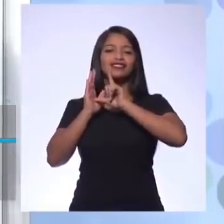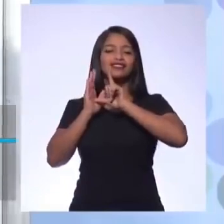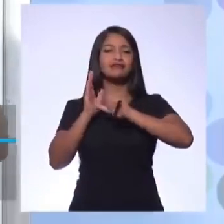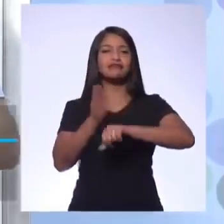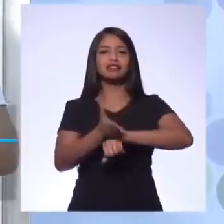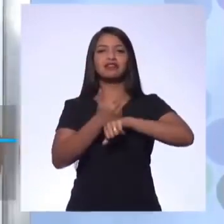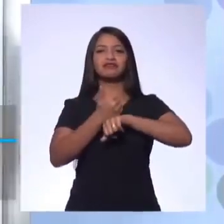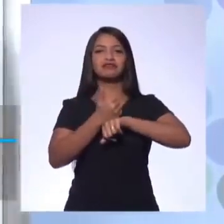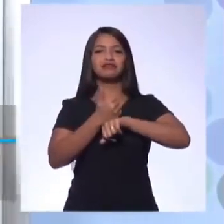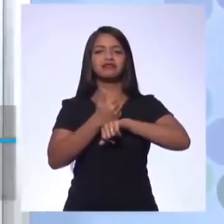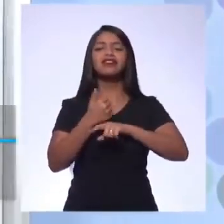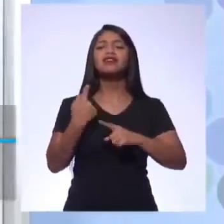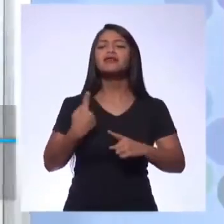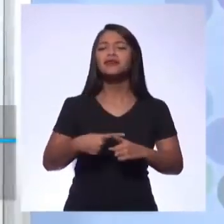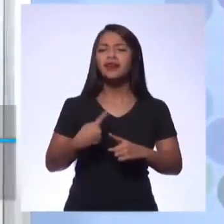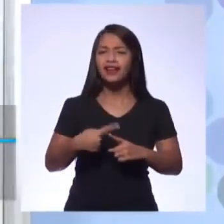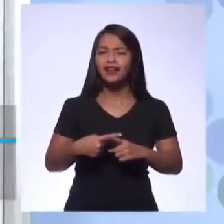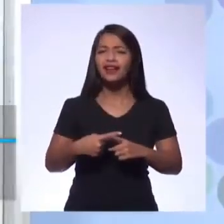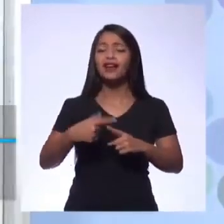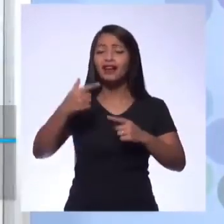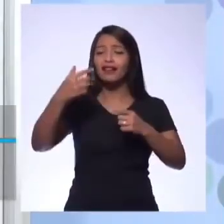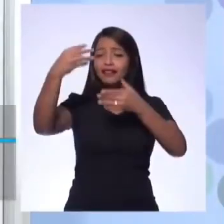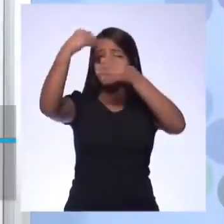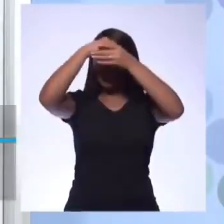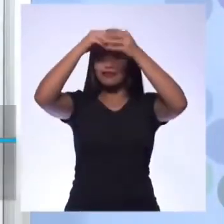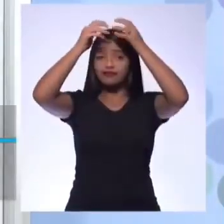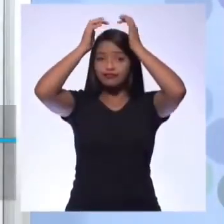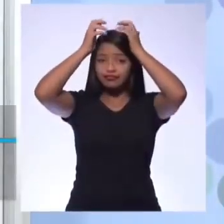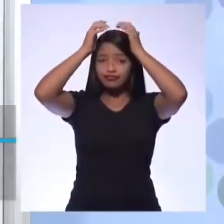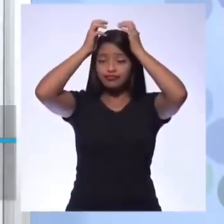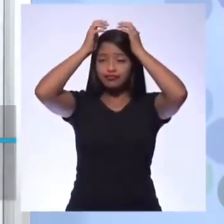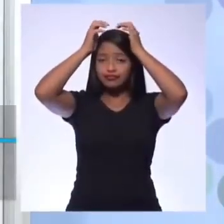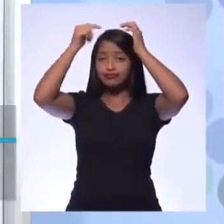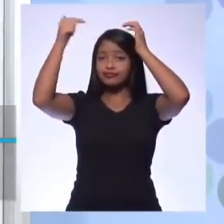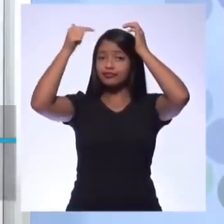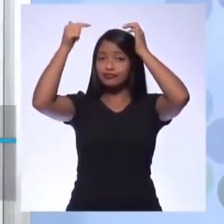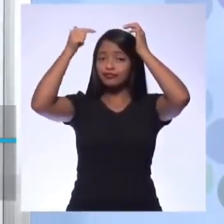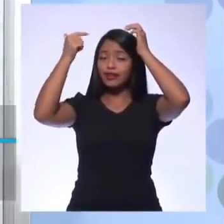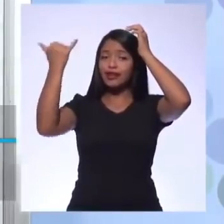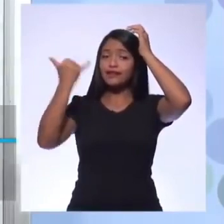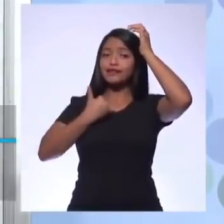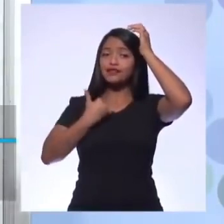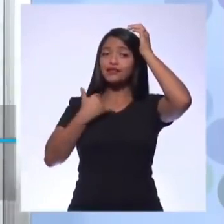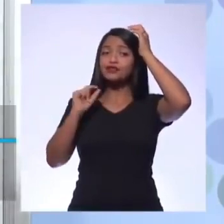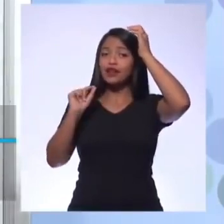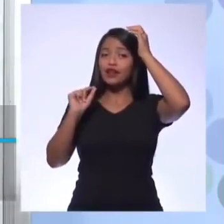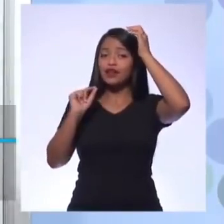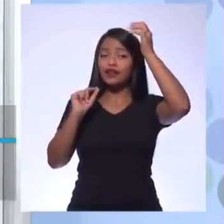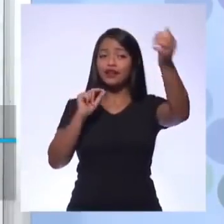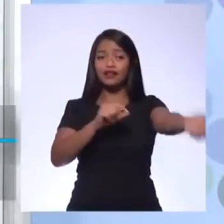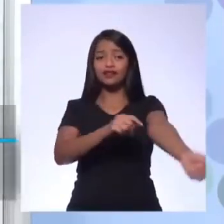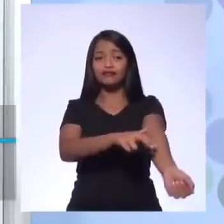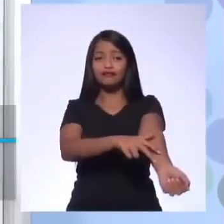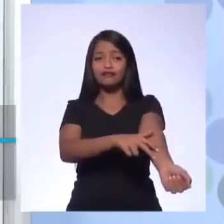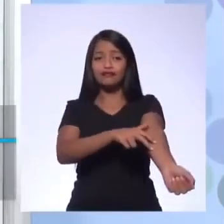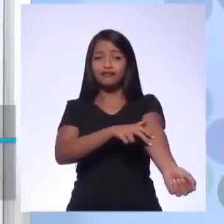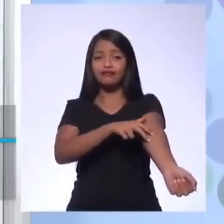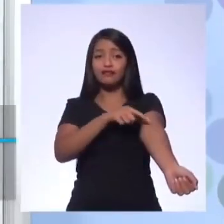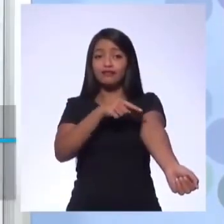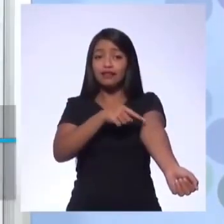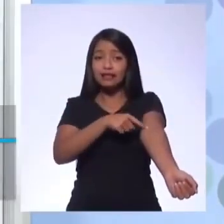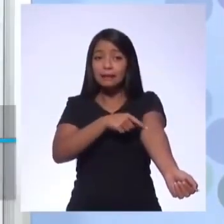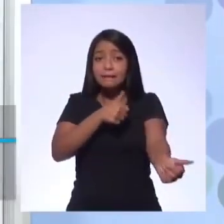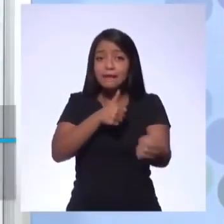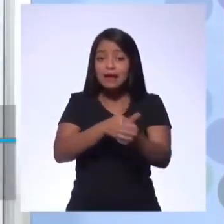Porque existe um mecanismo de defesa lá no cérebro que diz que a gente tá chegando nessa parte aqui, não pode, enfim.